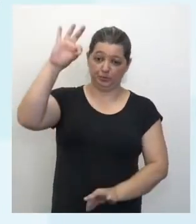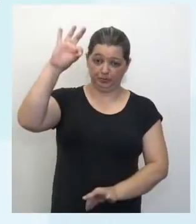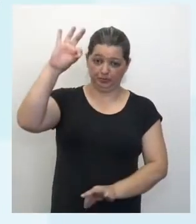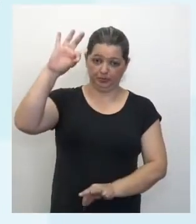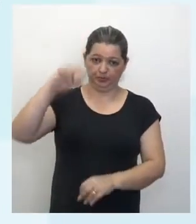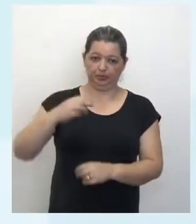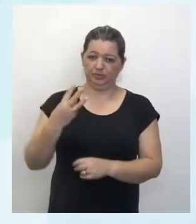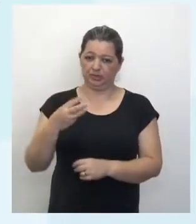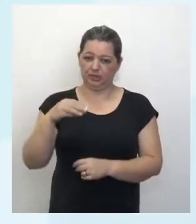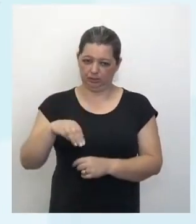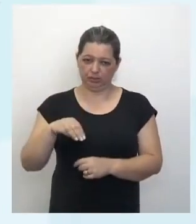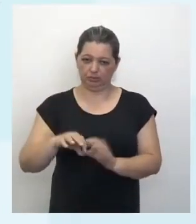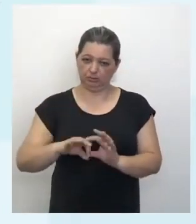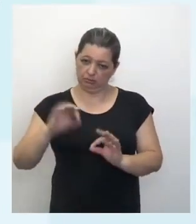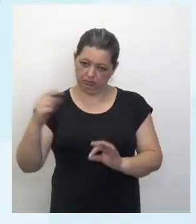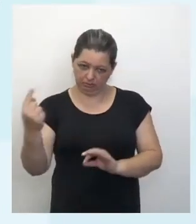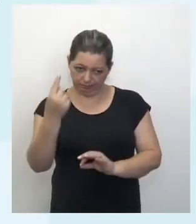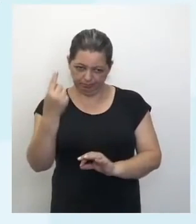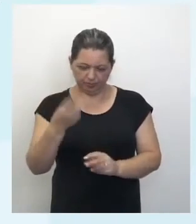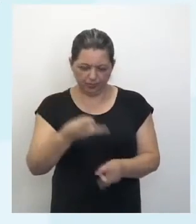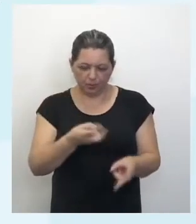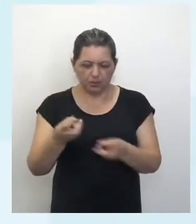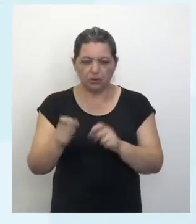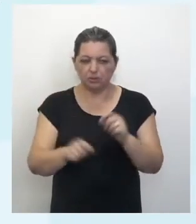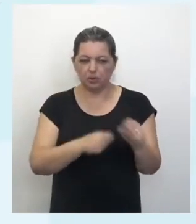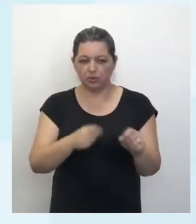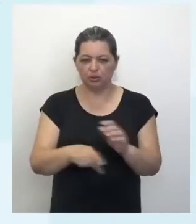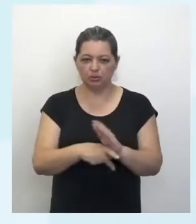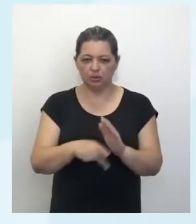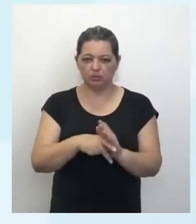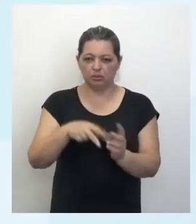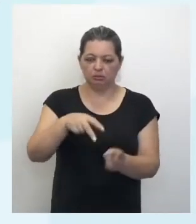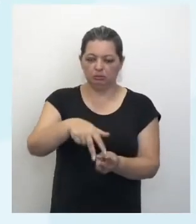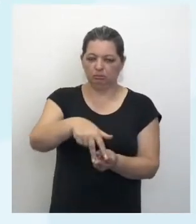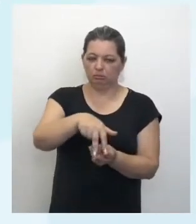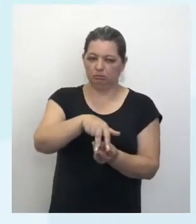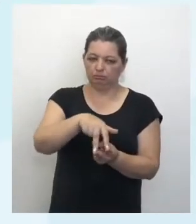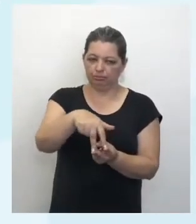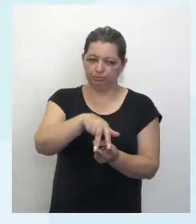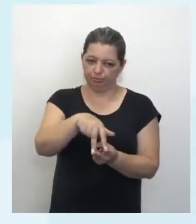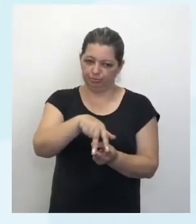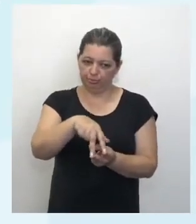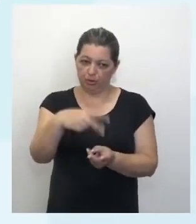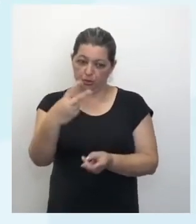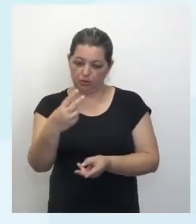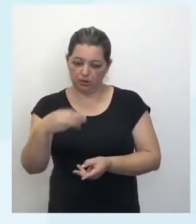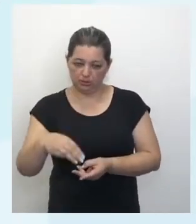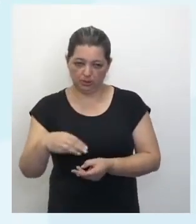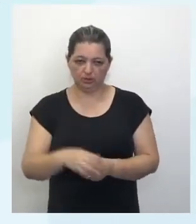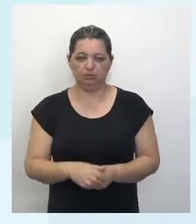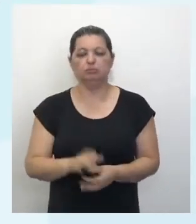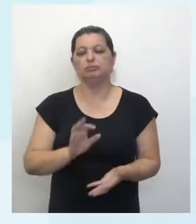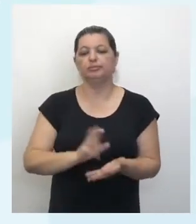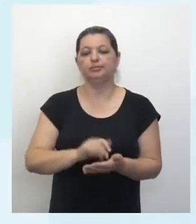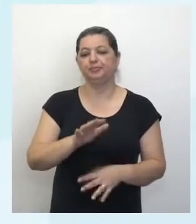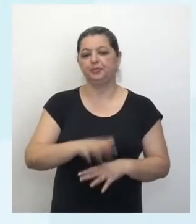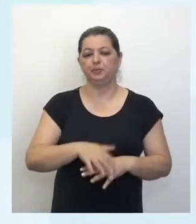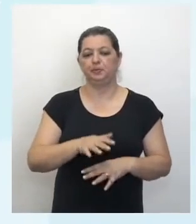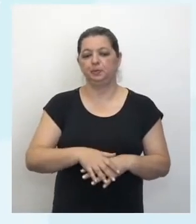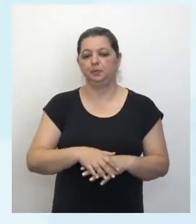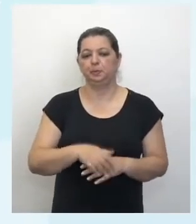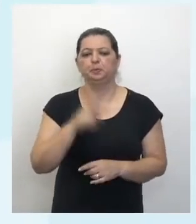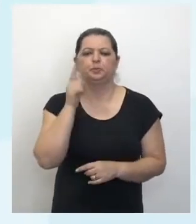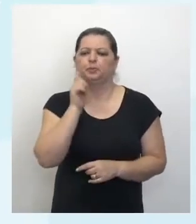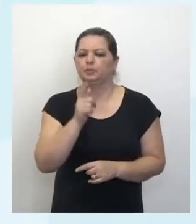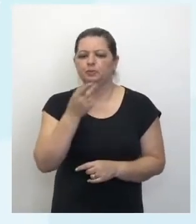de altura, e verificou que a vara projetava uma sombra de 2 metros. com alguns cálculos matemáticos, ele afirmou